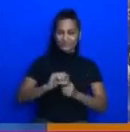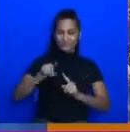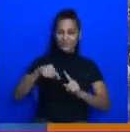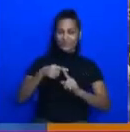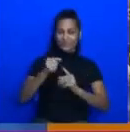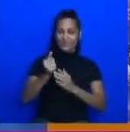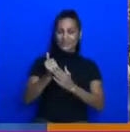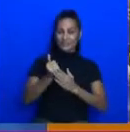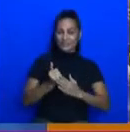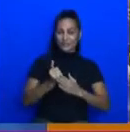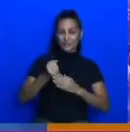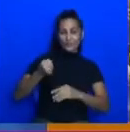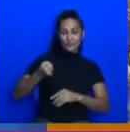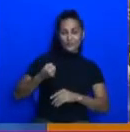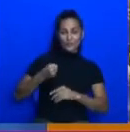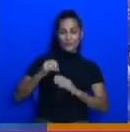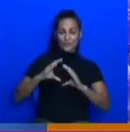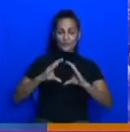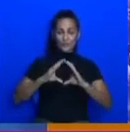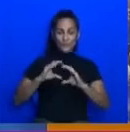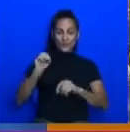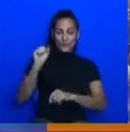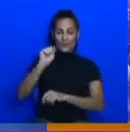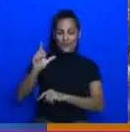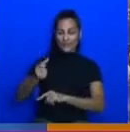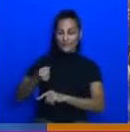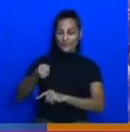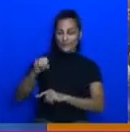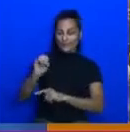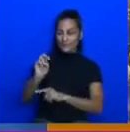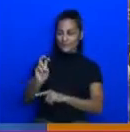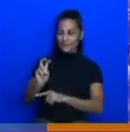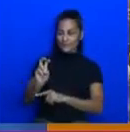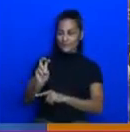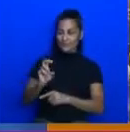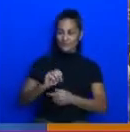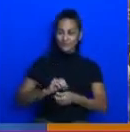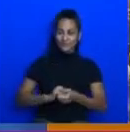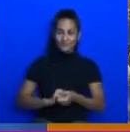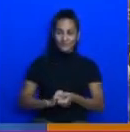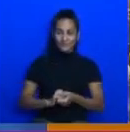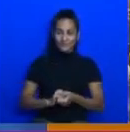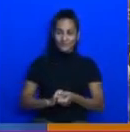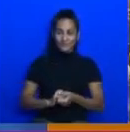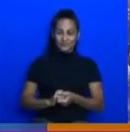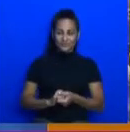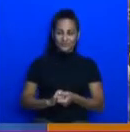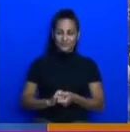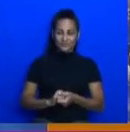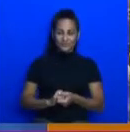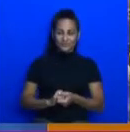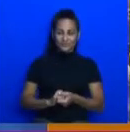Mais um número chegando, bola azul 05, azul 05.